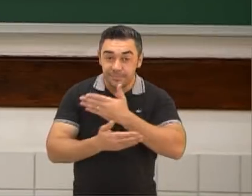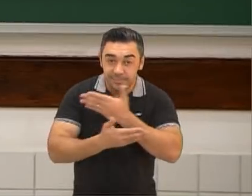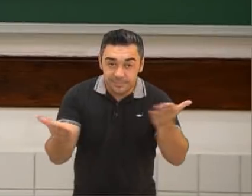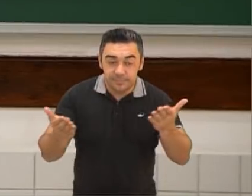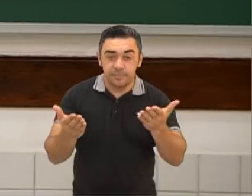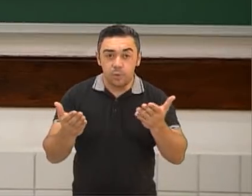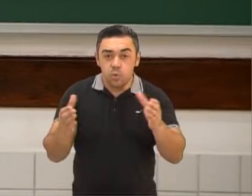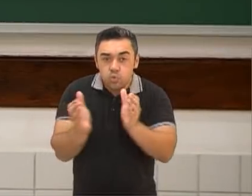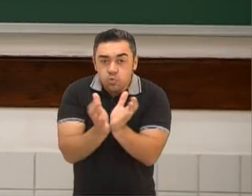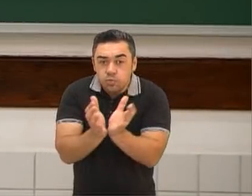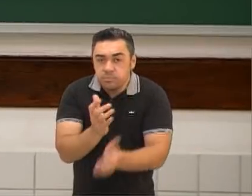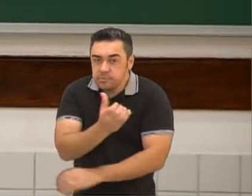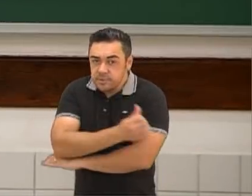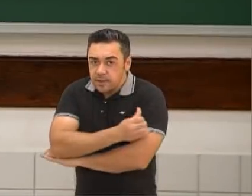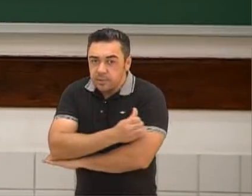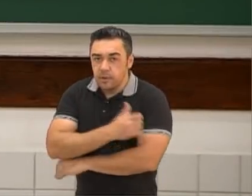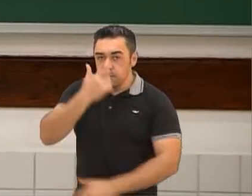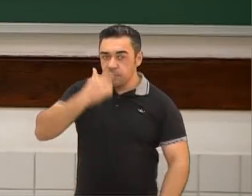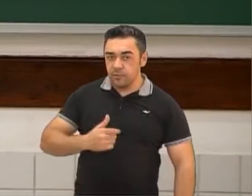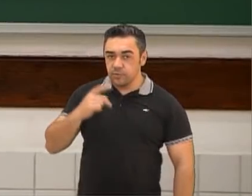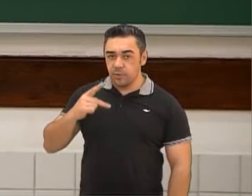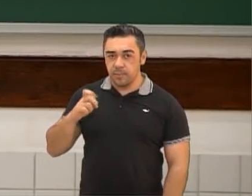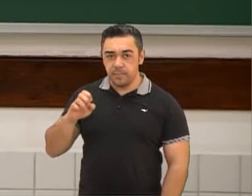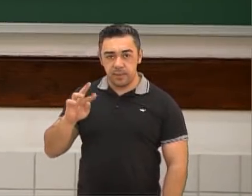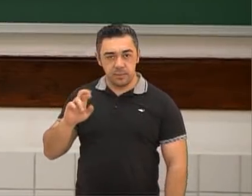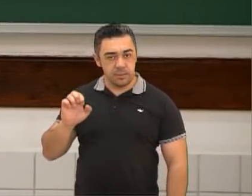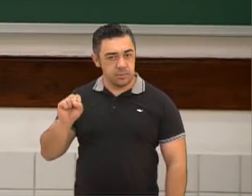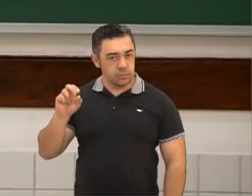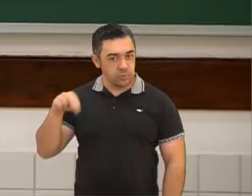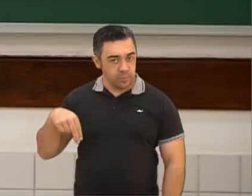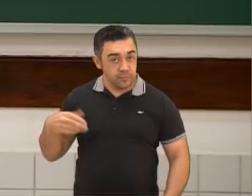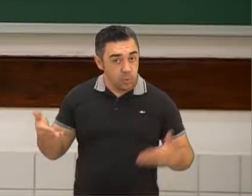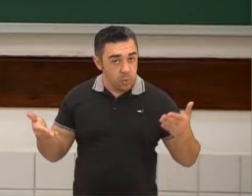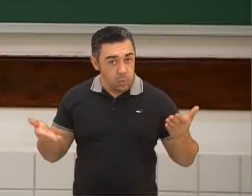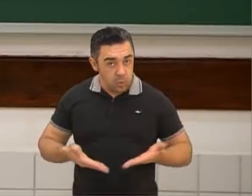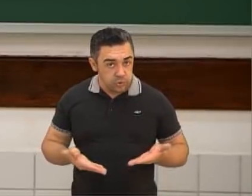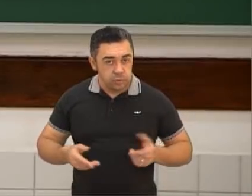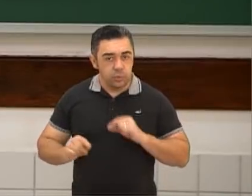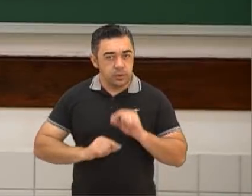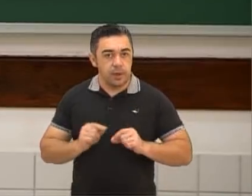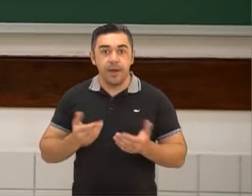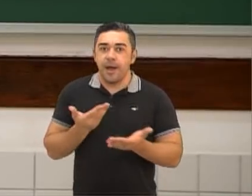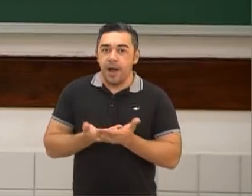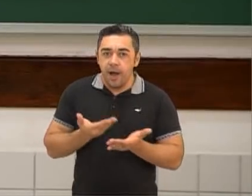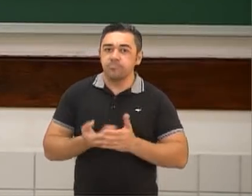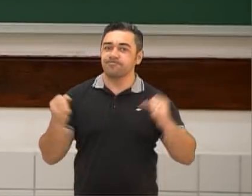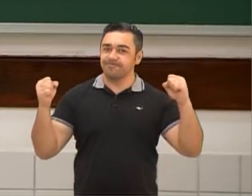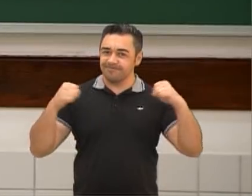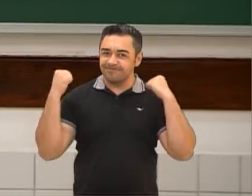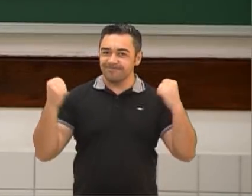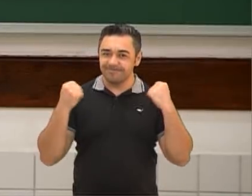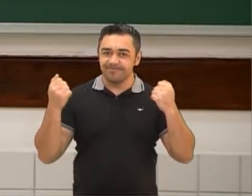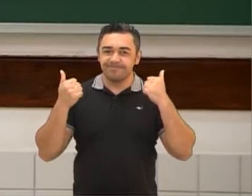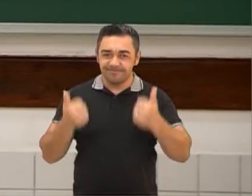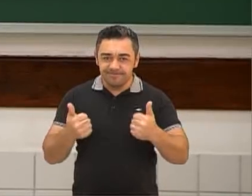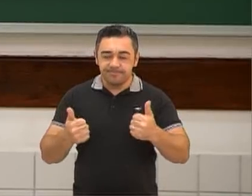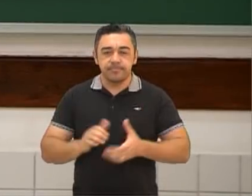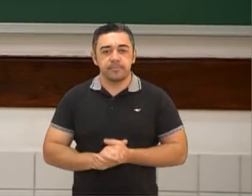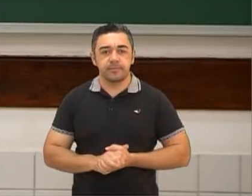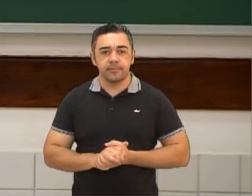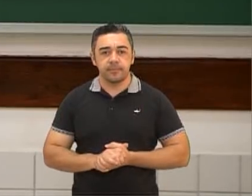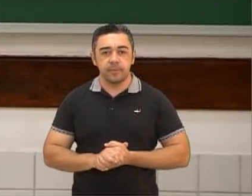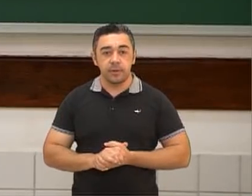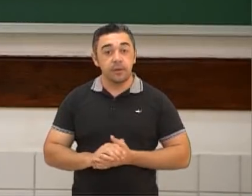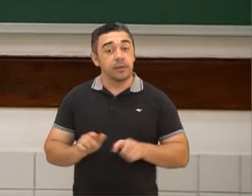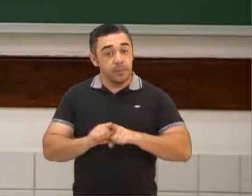Olá, pessoal do sexto ano. Eu sou o professor Peterson e hoje nós temos aula de educação física. Vamos